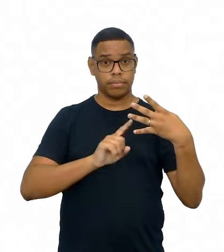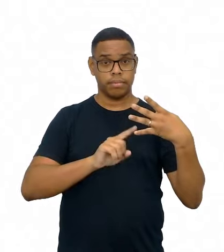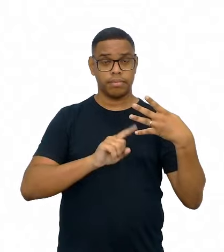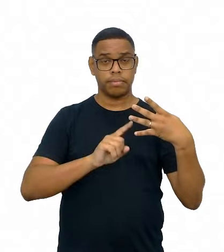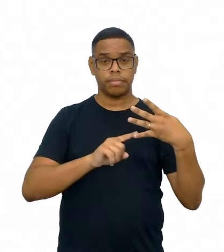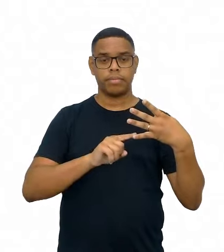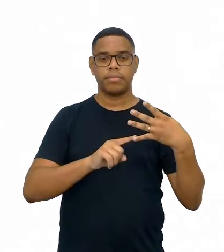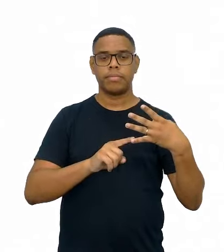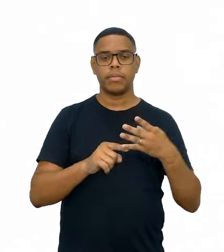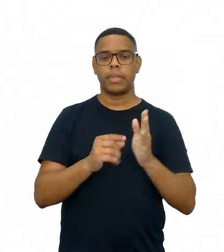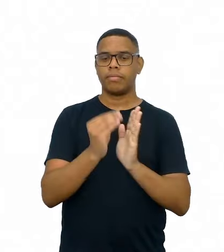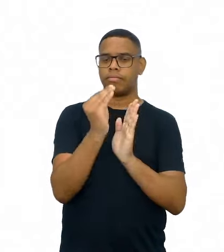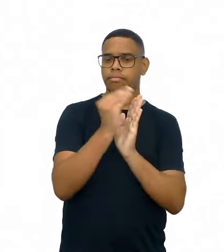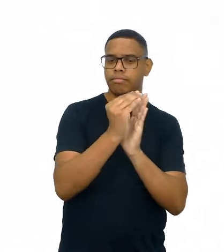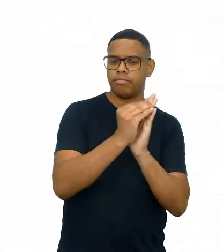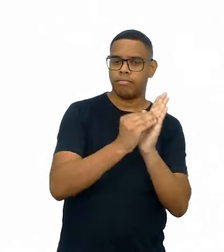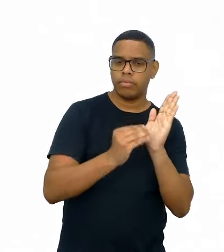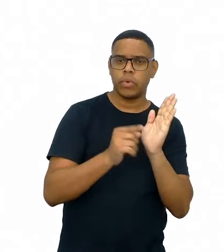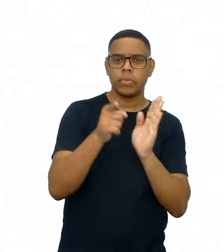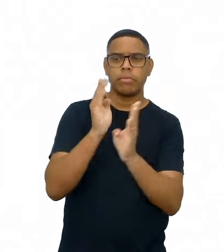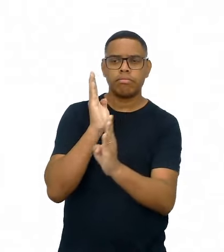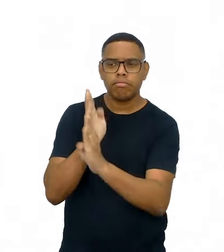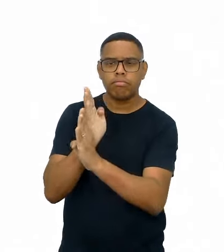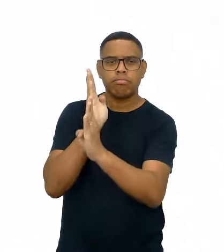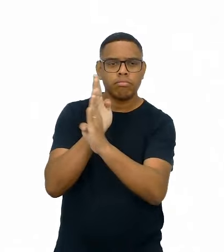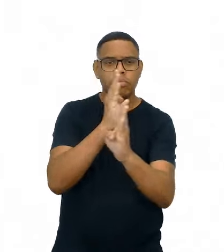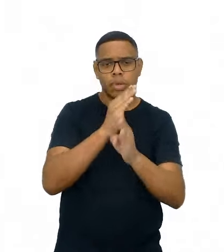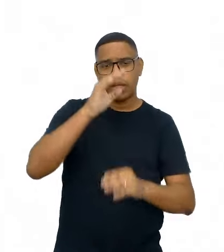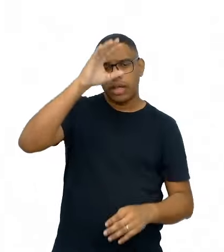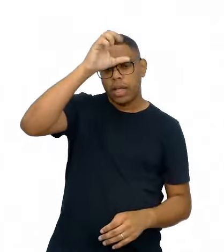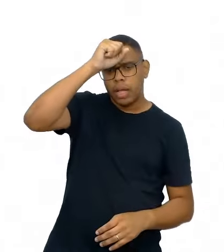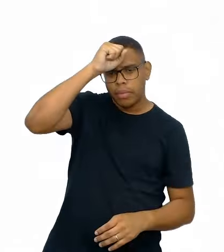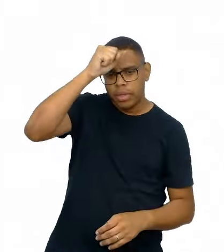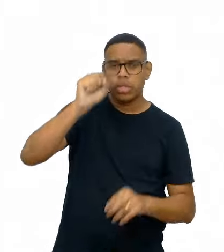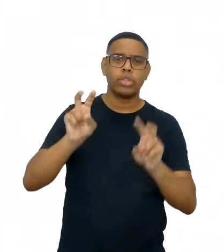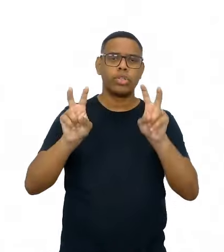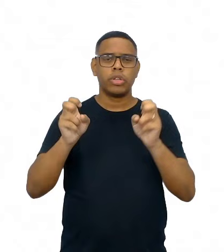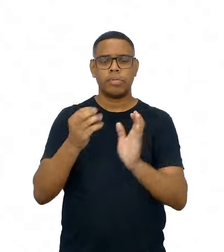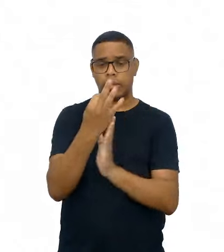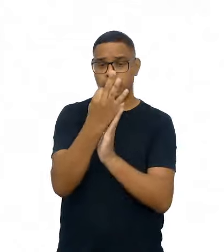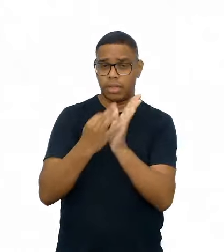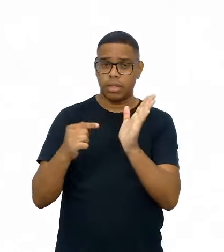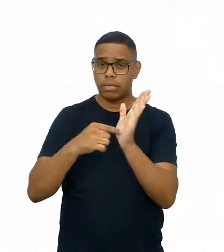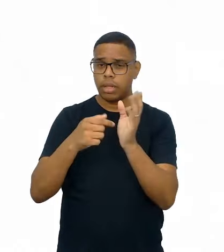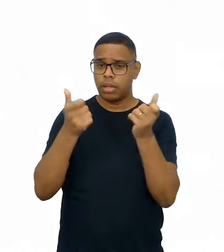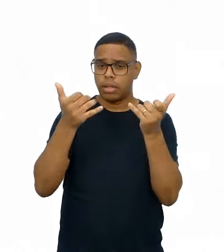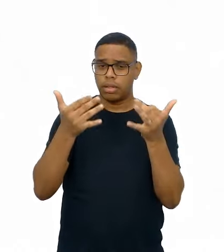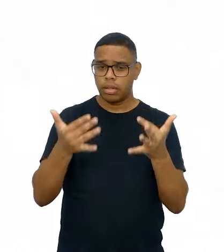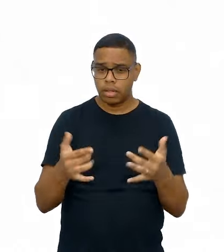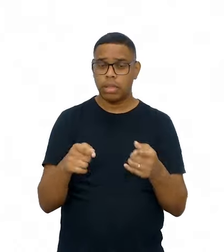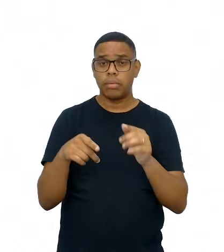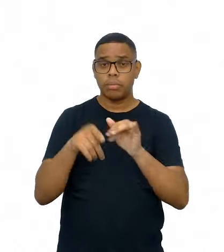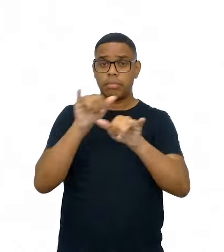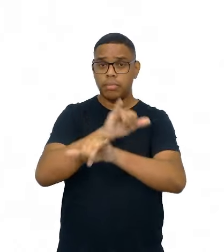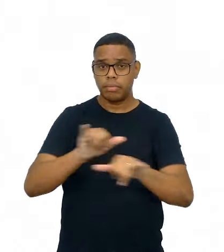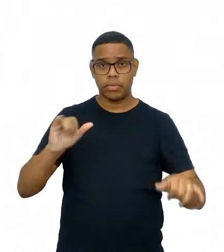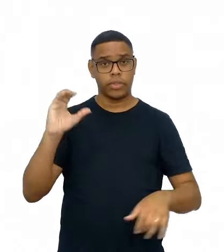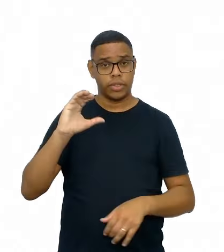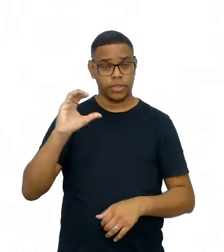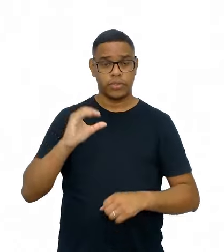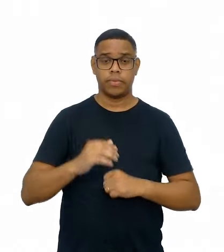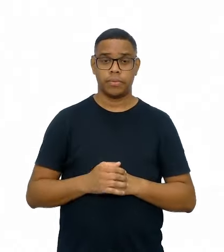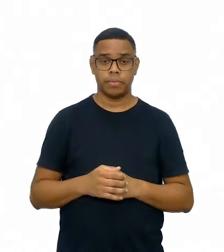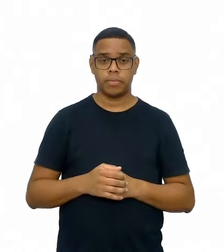expositivo de divulgação científica. Além das questões apresentadas aí na atividade 1 e 2, vocês